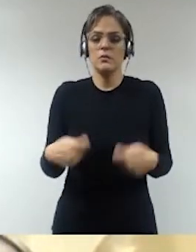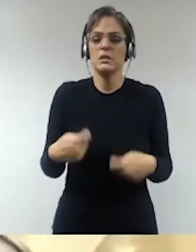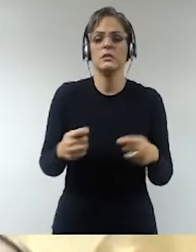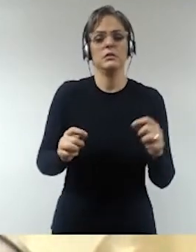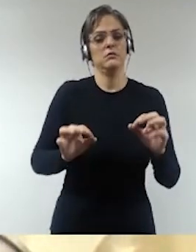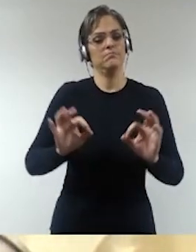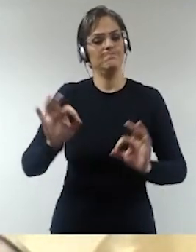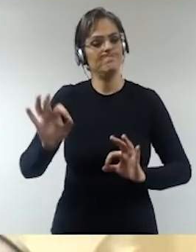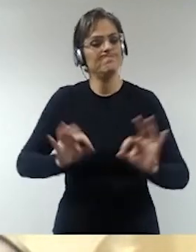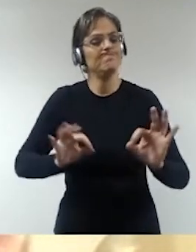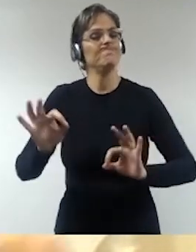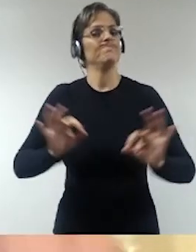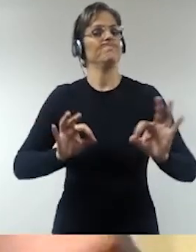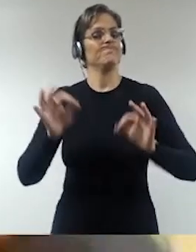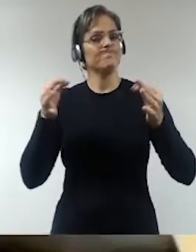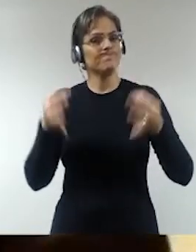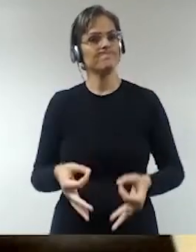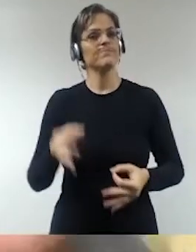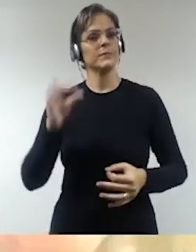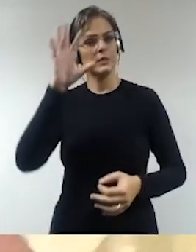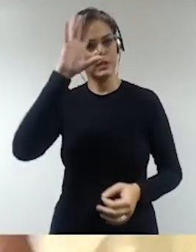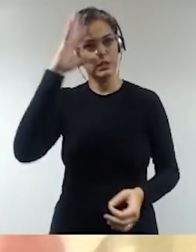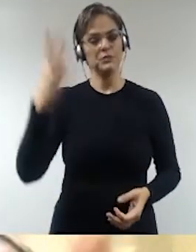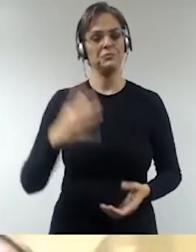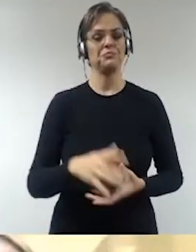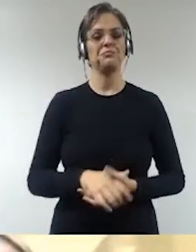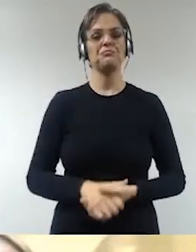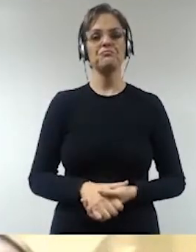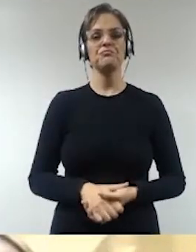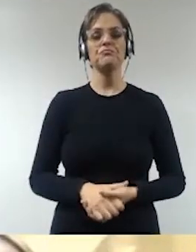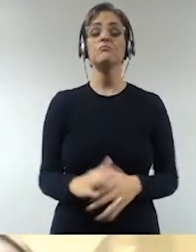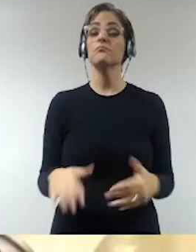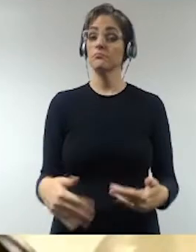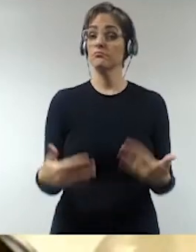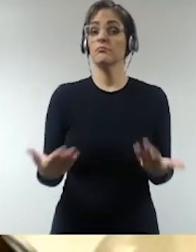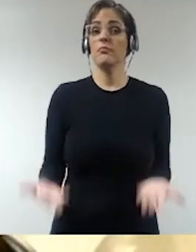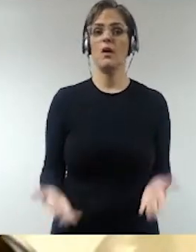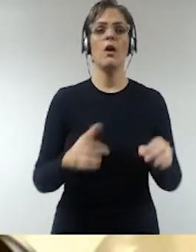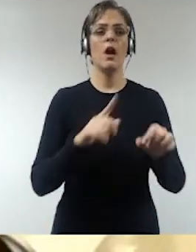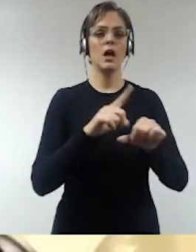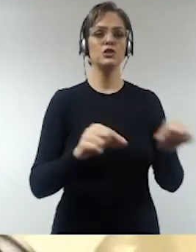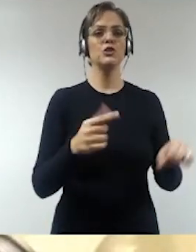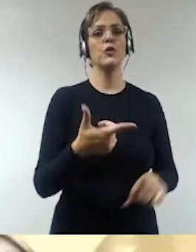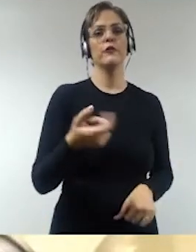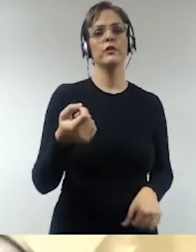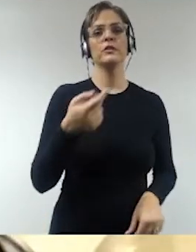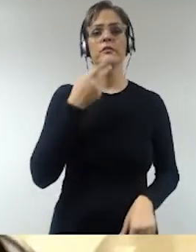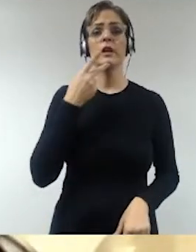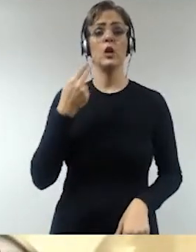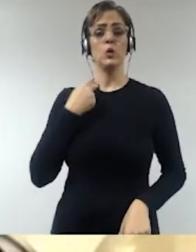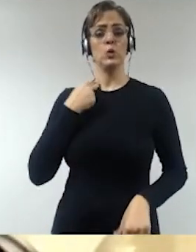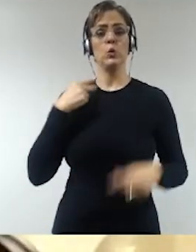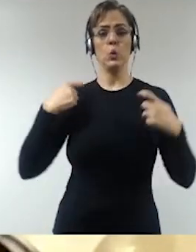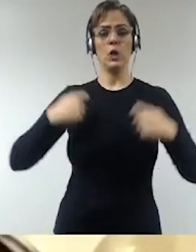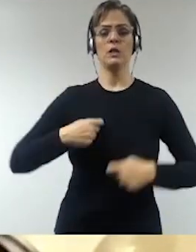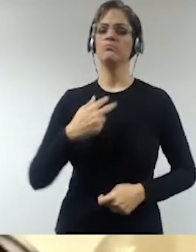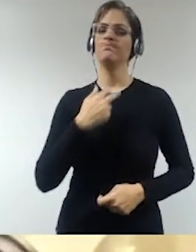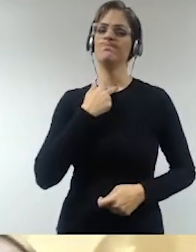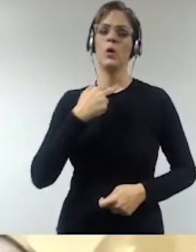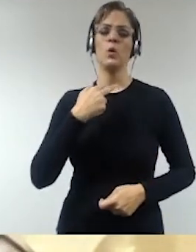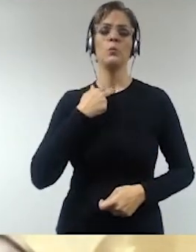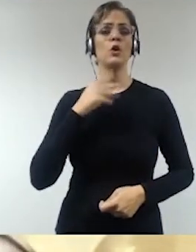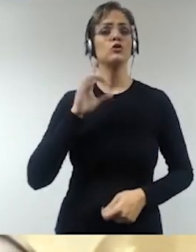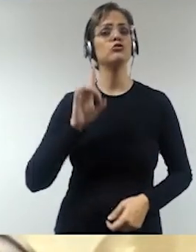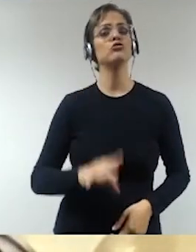previsibilidade das decisões. Quando o artigo 20 ele estabelece que o juiz não decidirá com base em valores